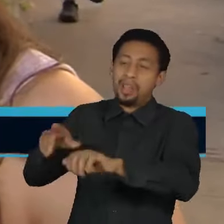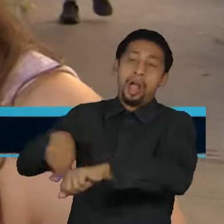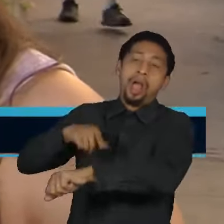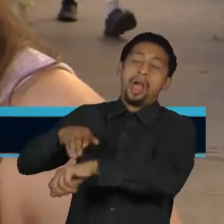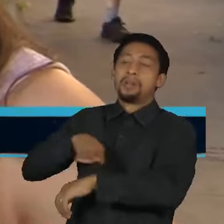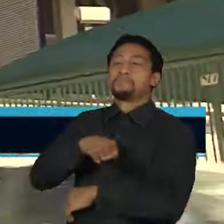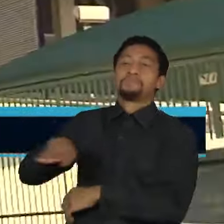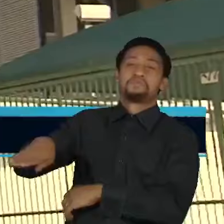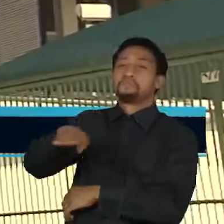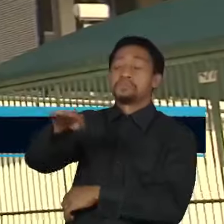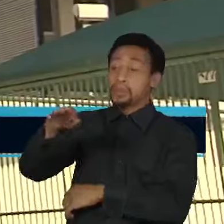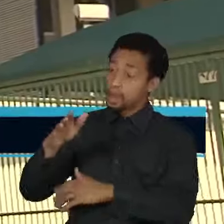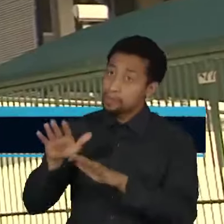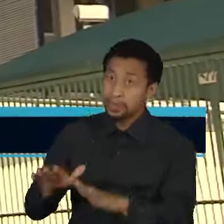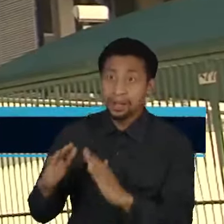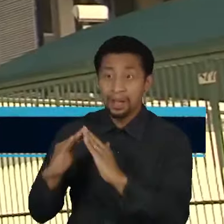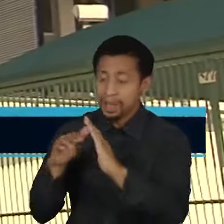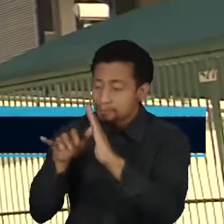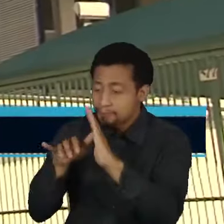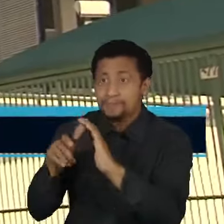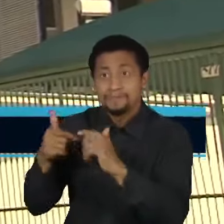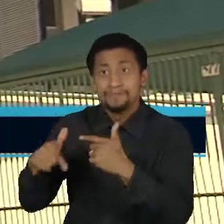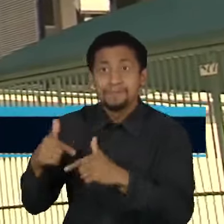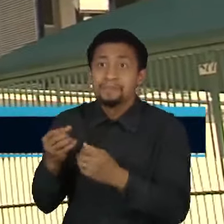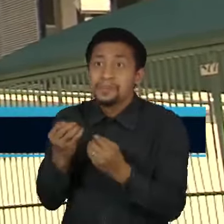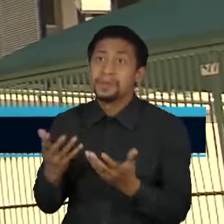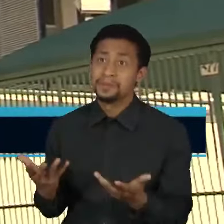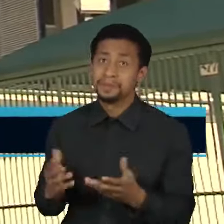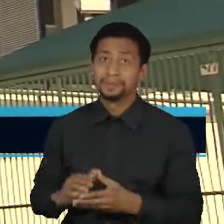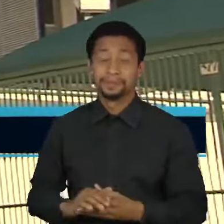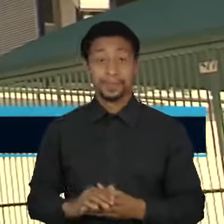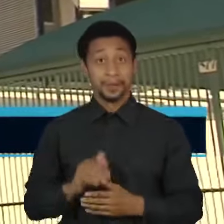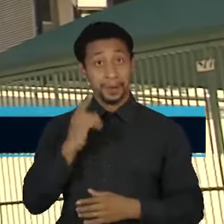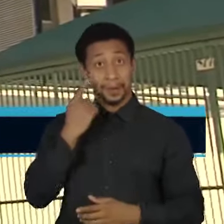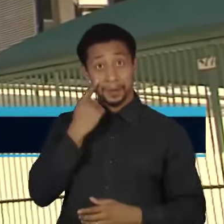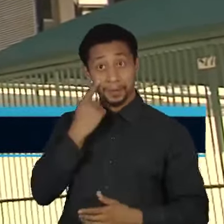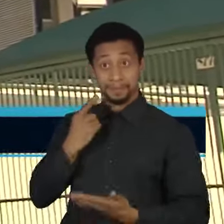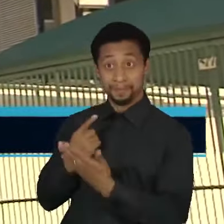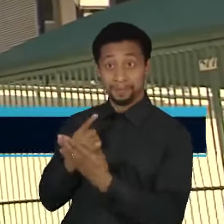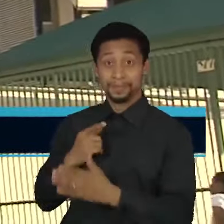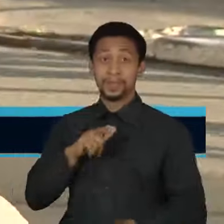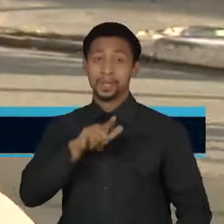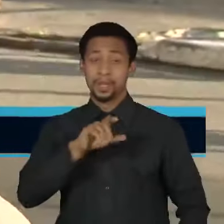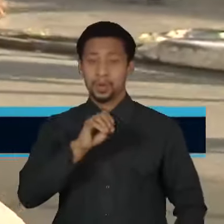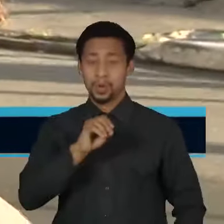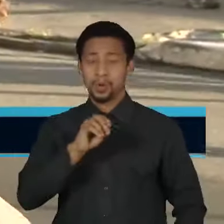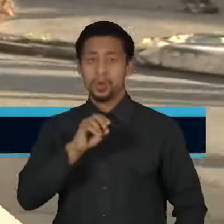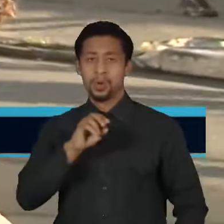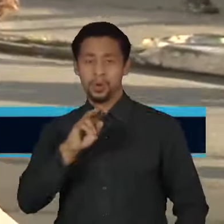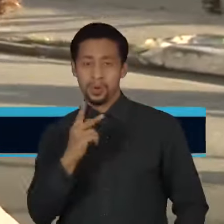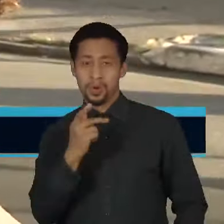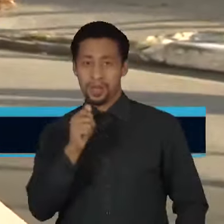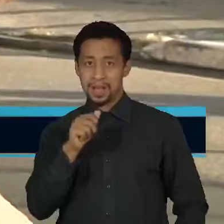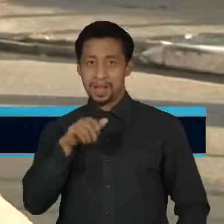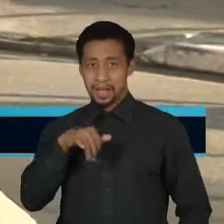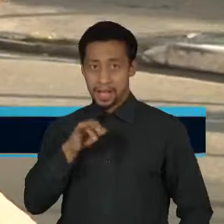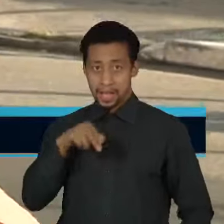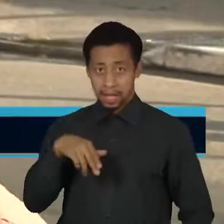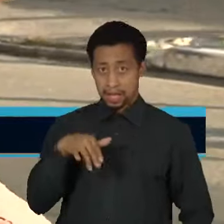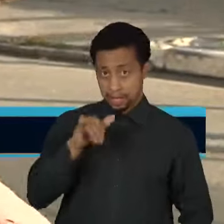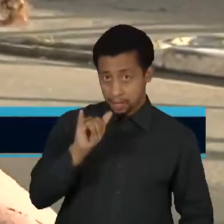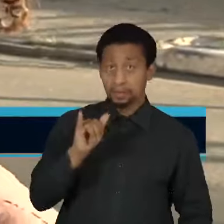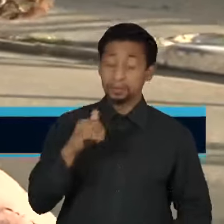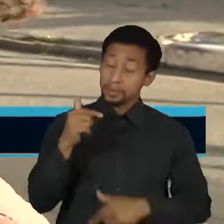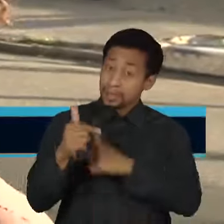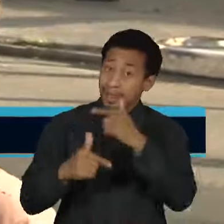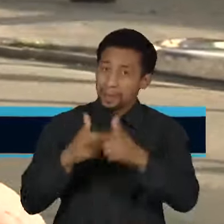principais para a mudança. Realidade completamente diferente da vivida por Lohane, que trabalha numa rede de fast food